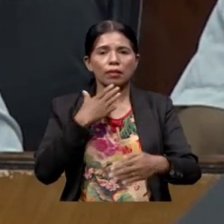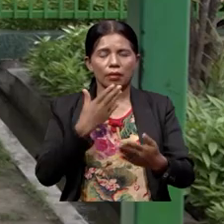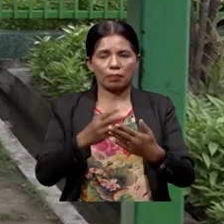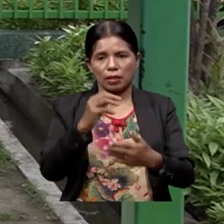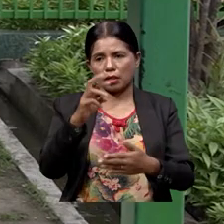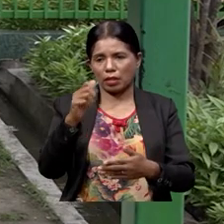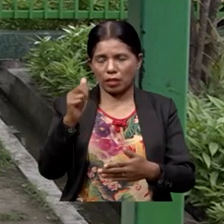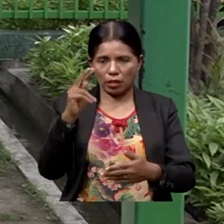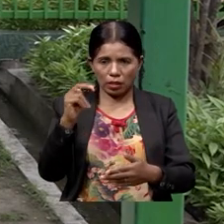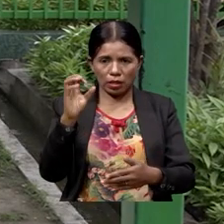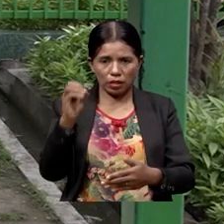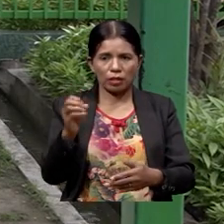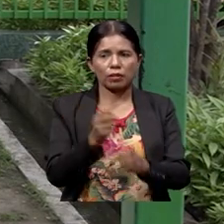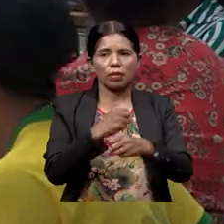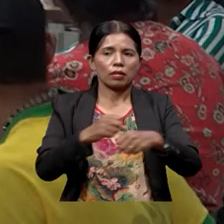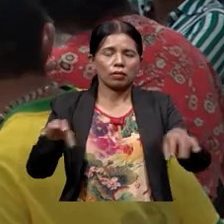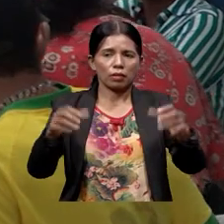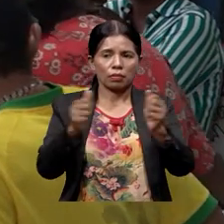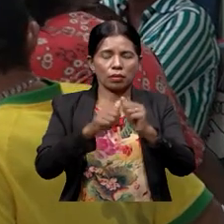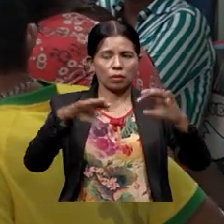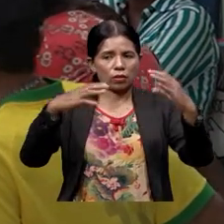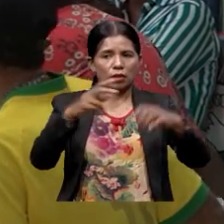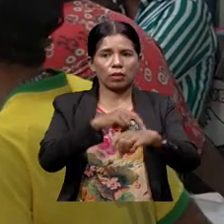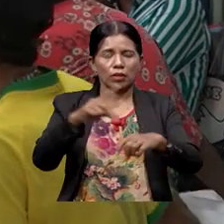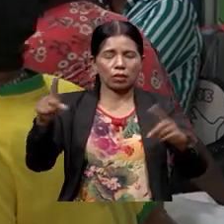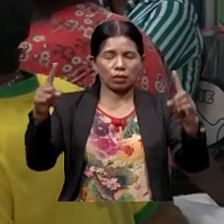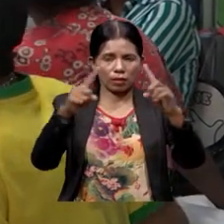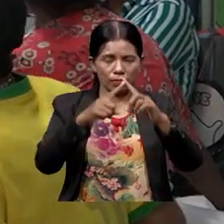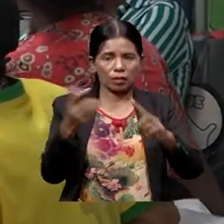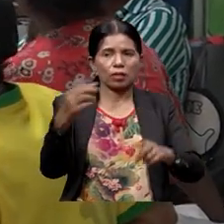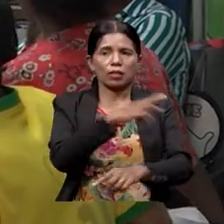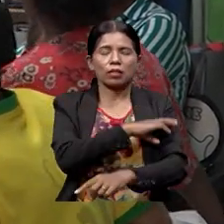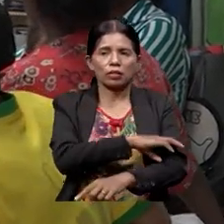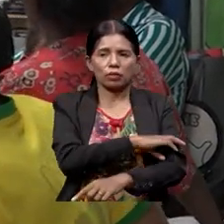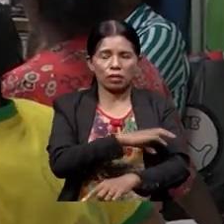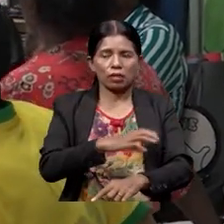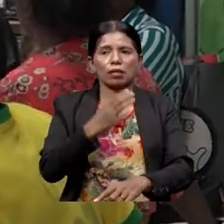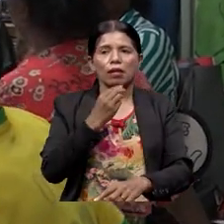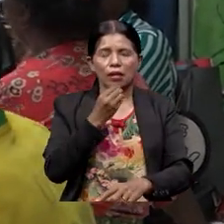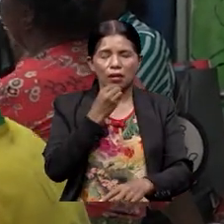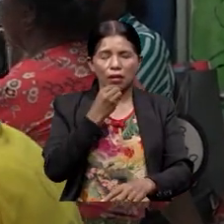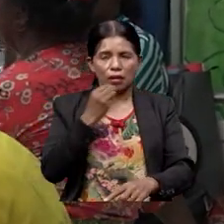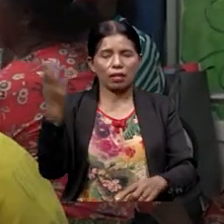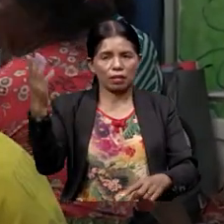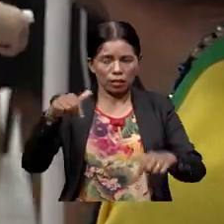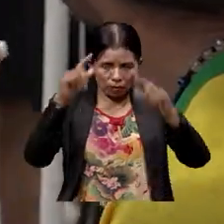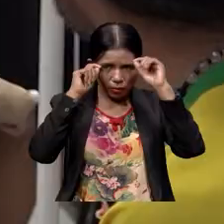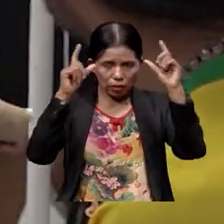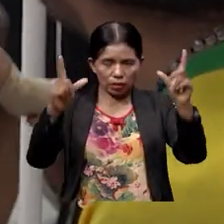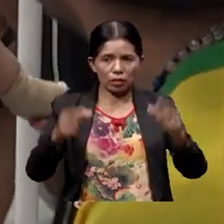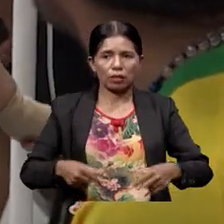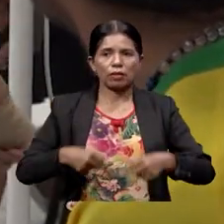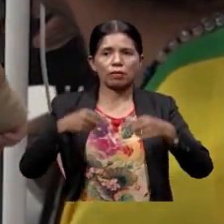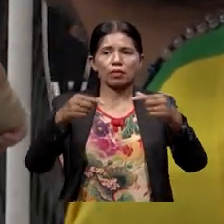Mariano Asanami Sabino, atual coordenação do Conselho Nacional ba soberania, segurança alimentar, no nutrição Aihan e Timor-Leste, hoje elabora